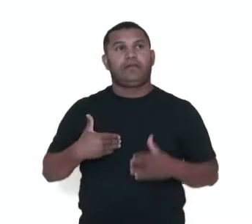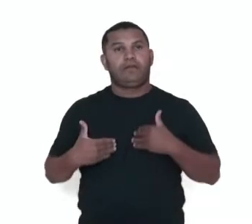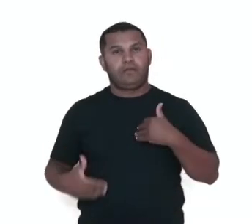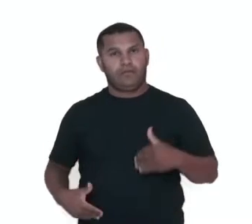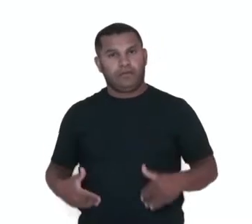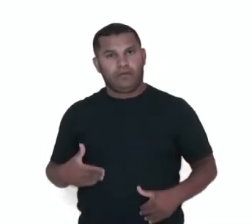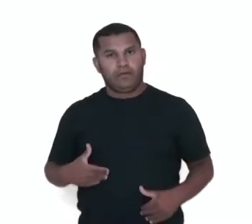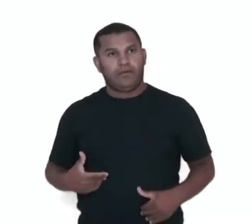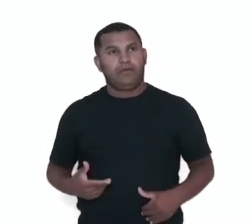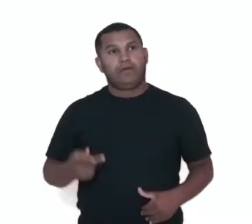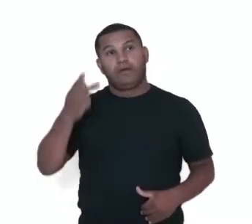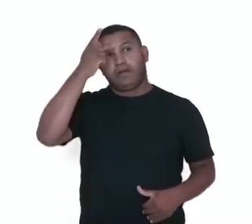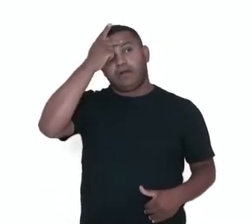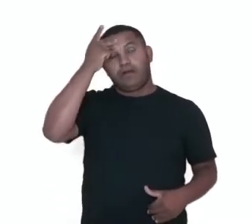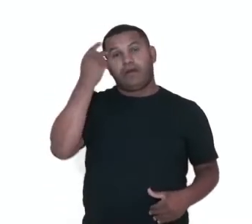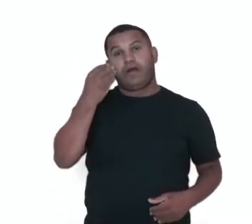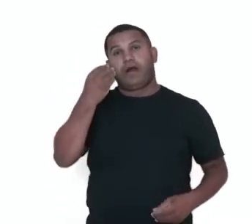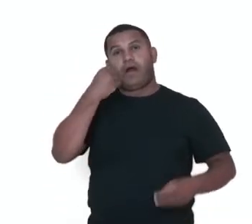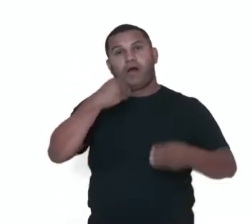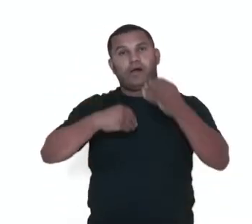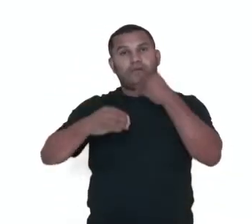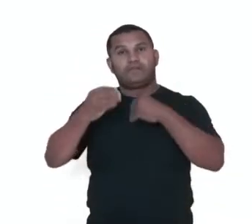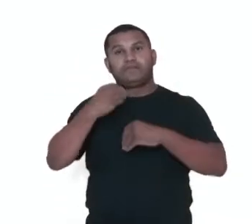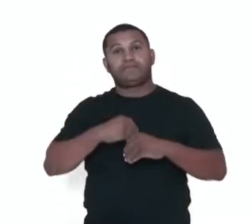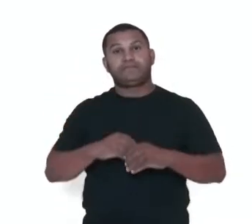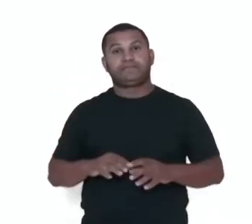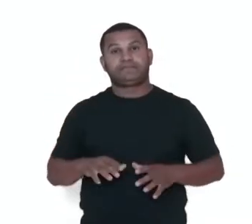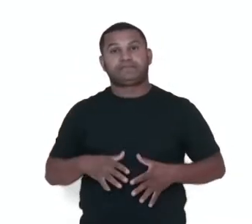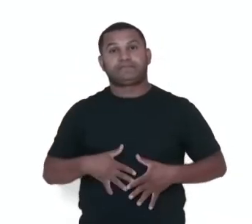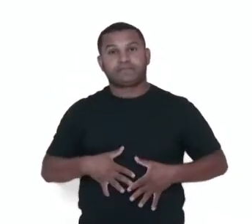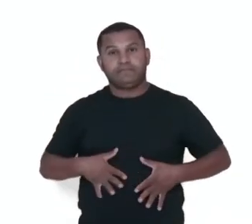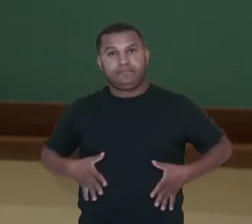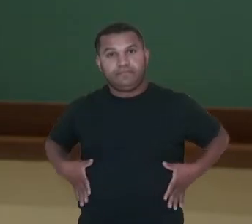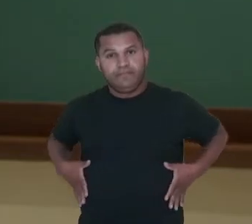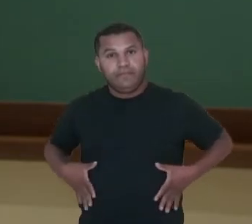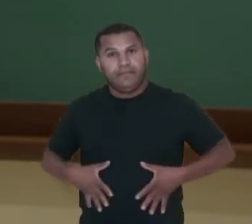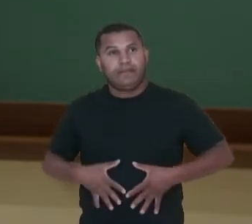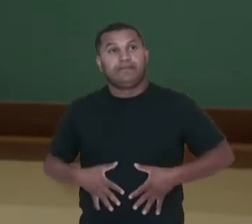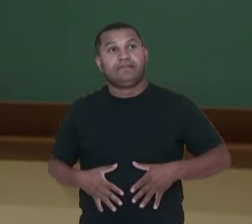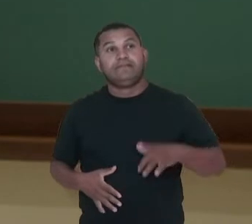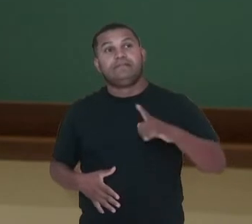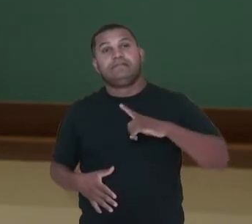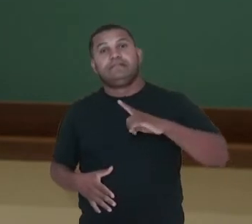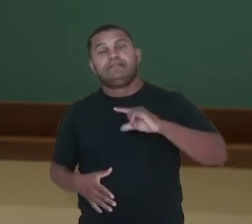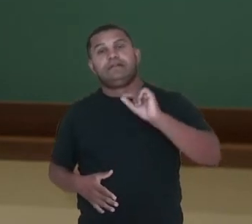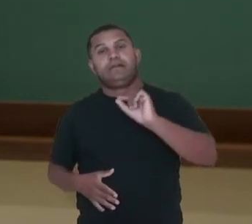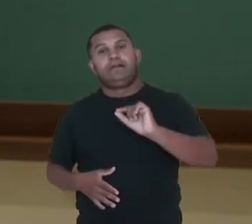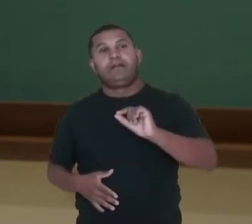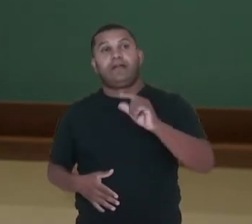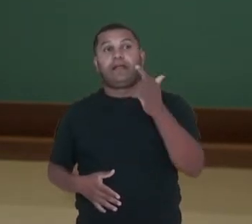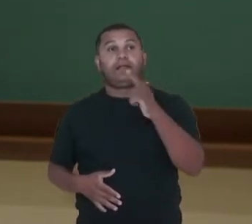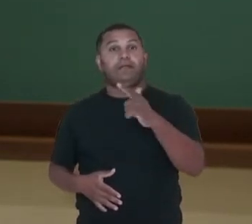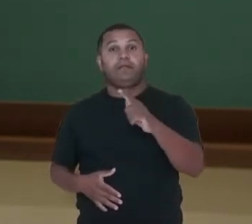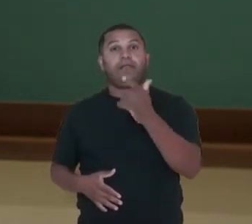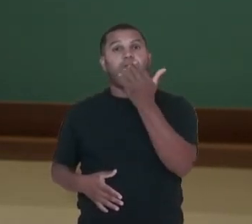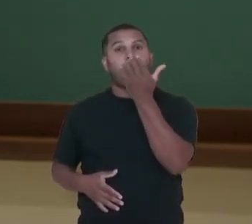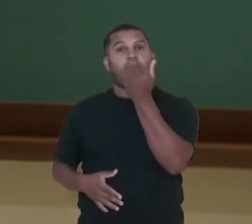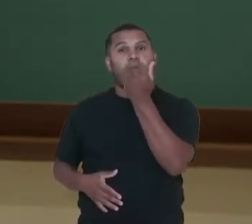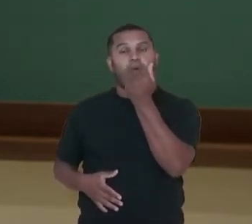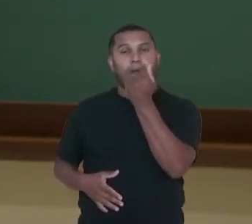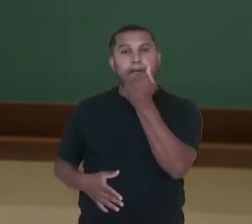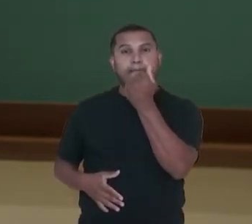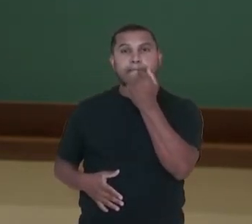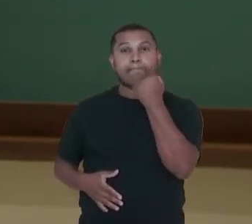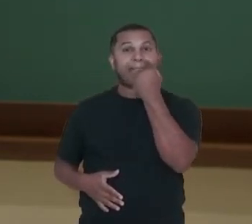hospedeiro. Então, se alimentam, no caso aqui da tênia, né? Elas não têm boca, elas não têm